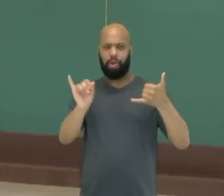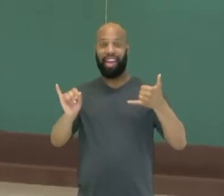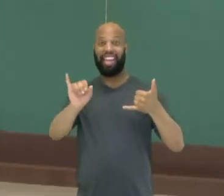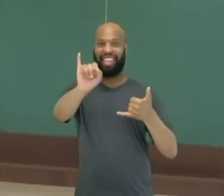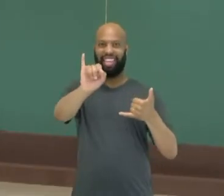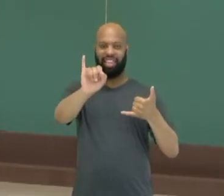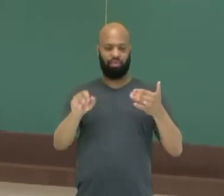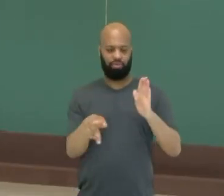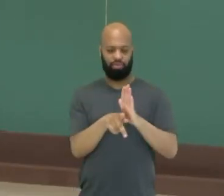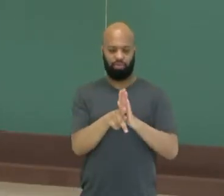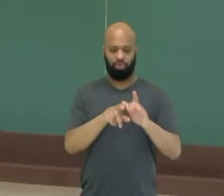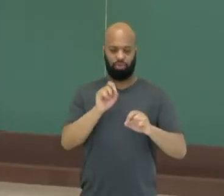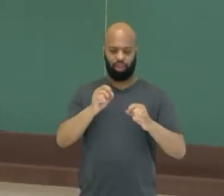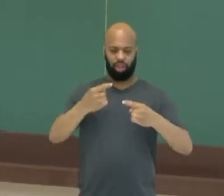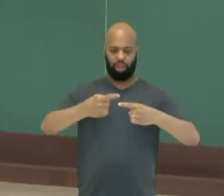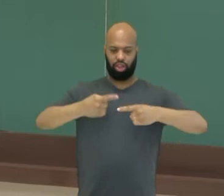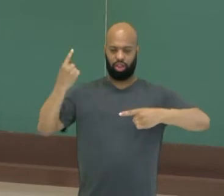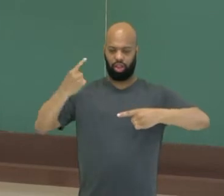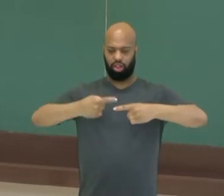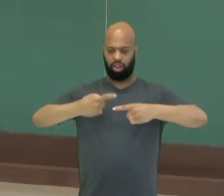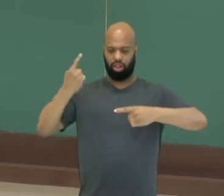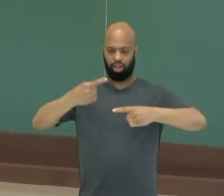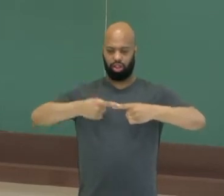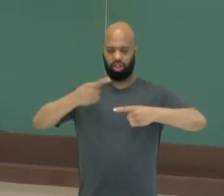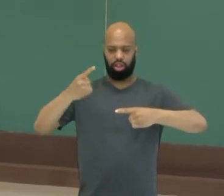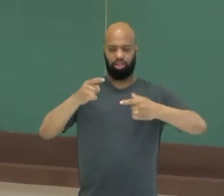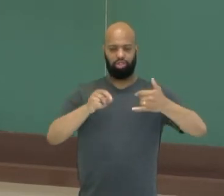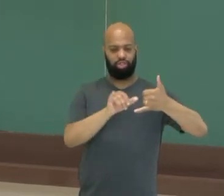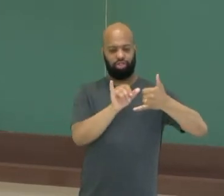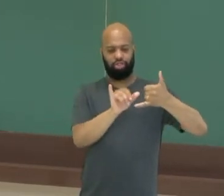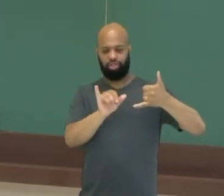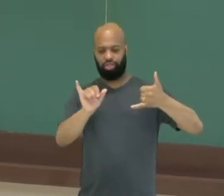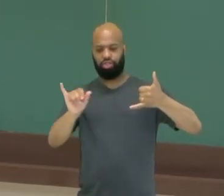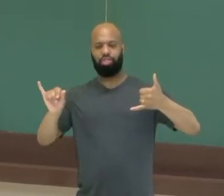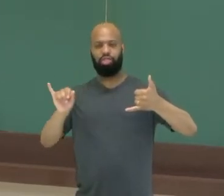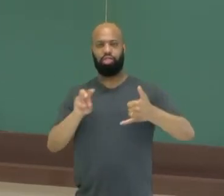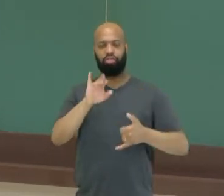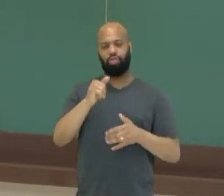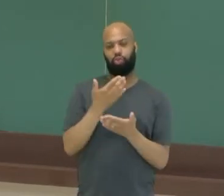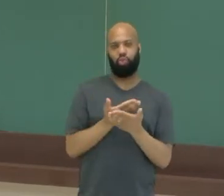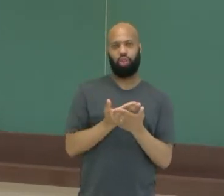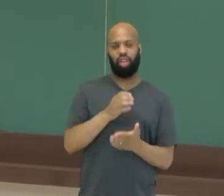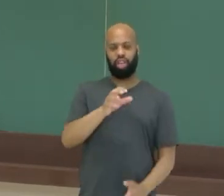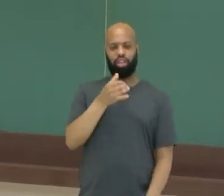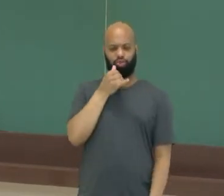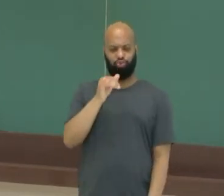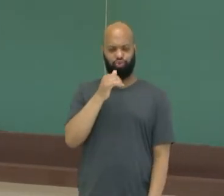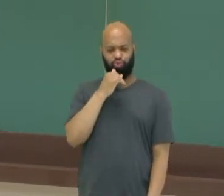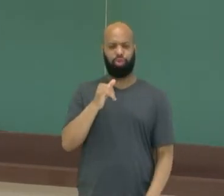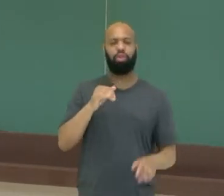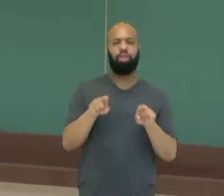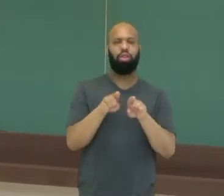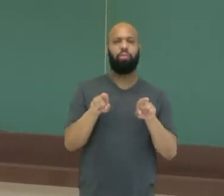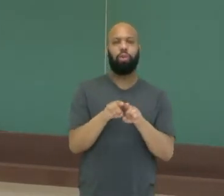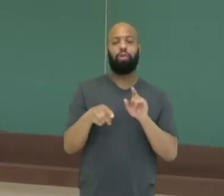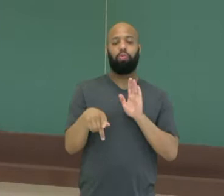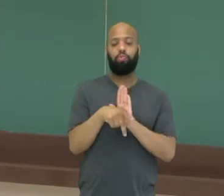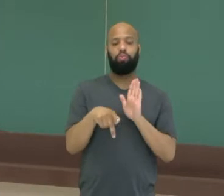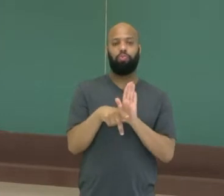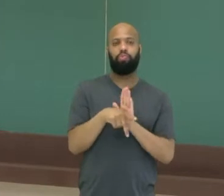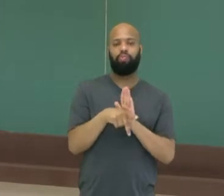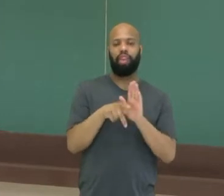falar alguns conceitos, conhecimentos sobre corrente elétrica. Vamos falar de componentes elétricos e